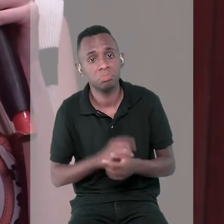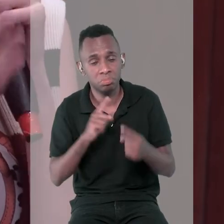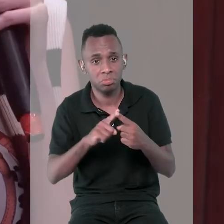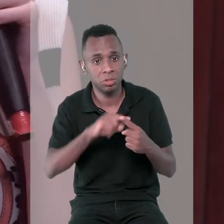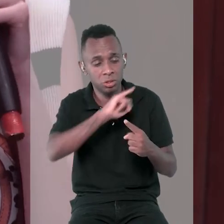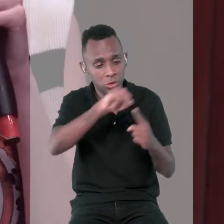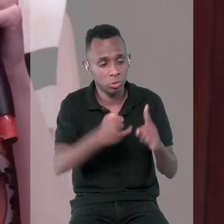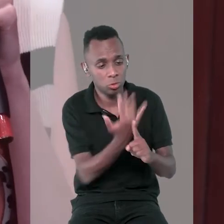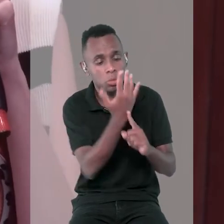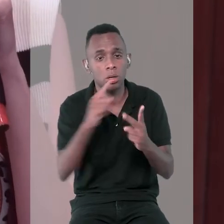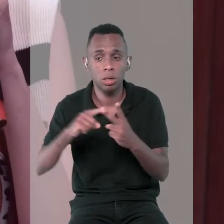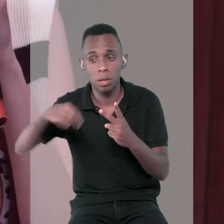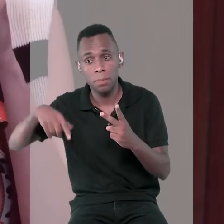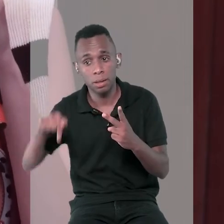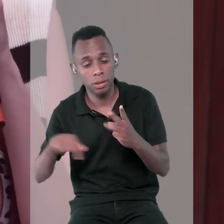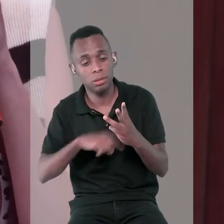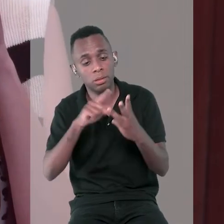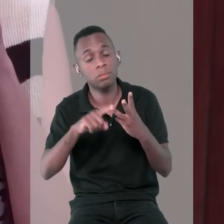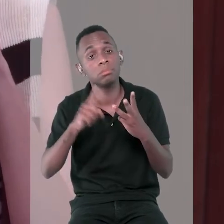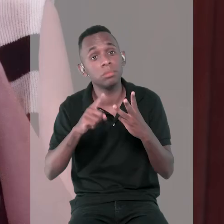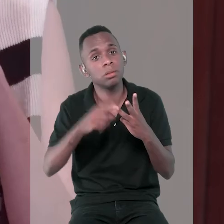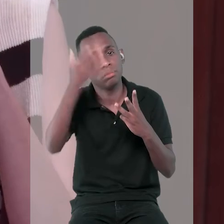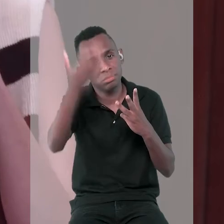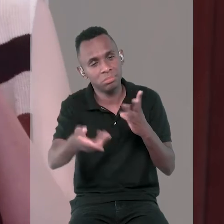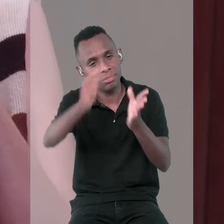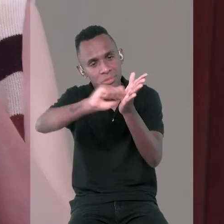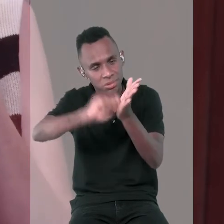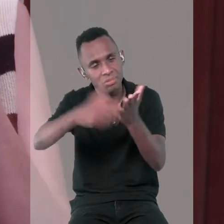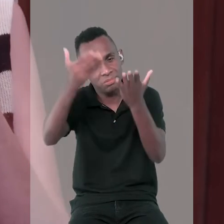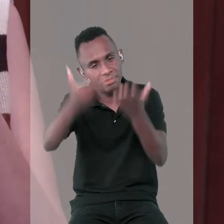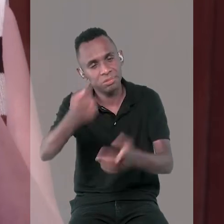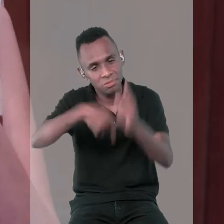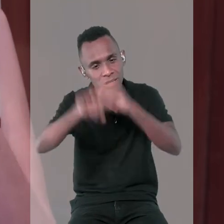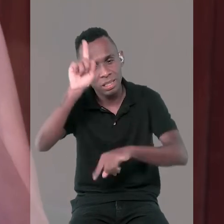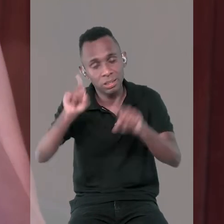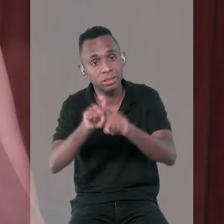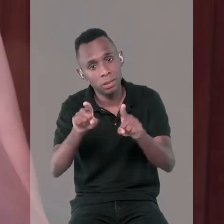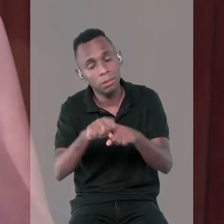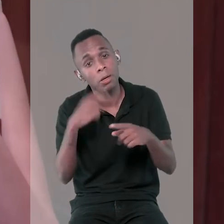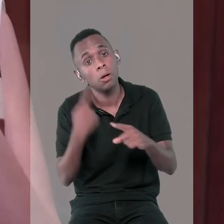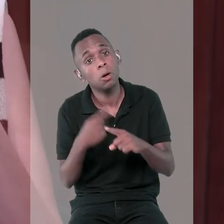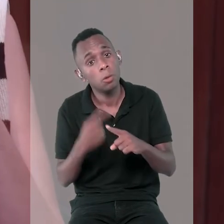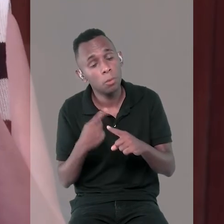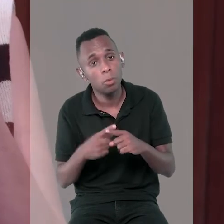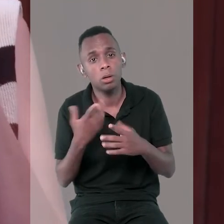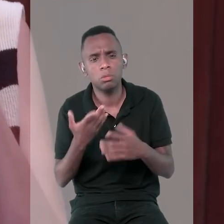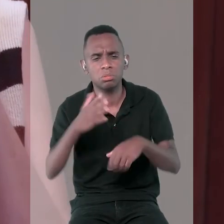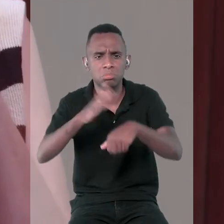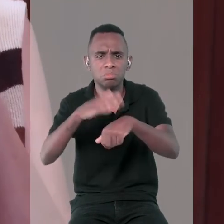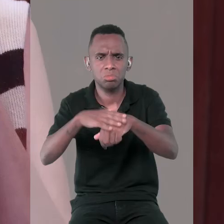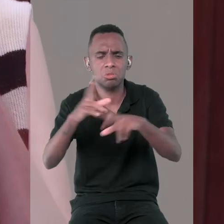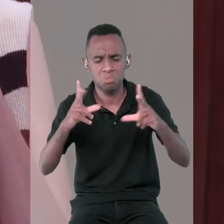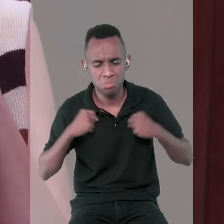A Joana d'Arc, a Maria Quitéria e a autora, a própria autora. porque eu acho que o seu